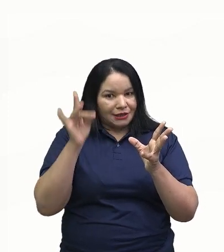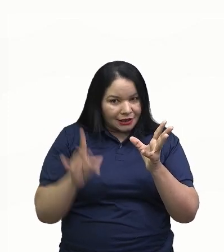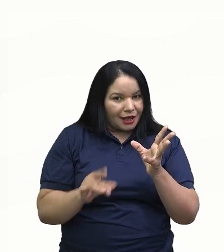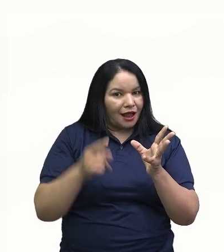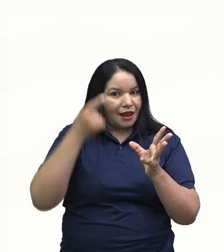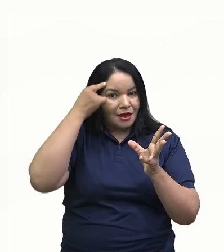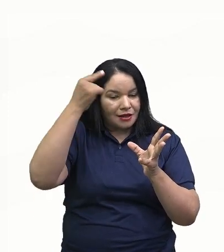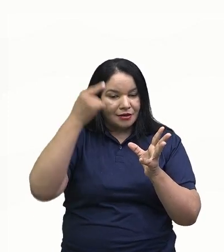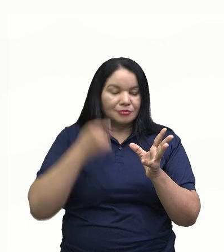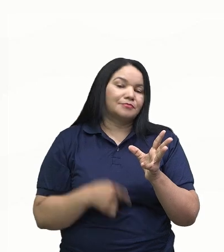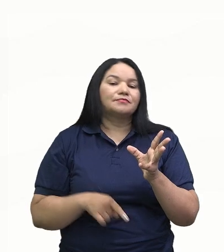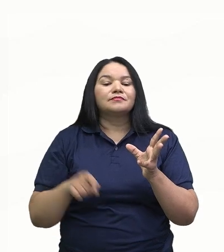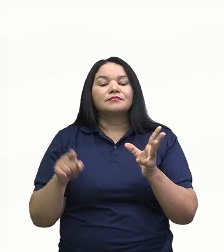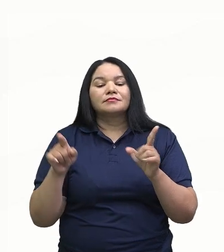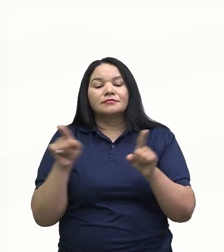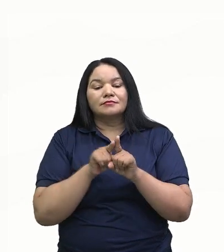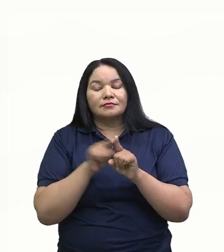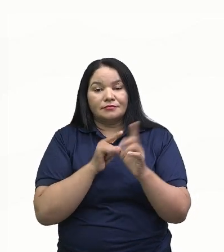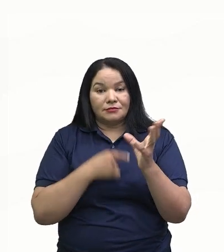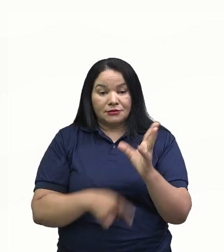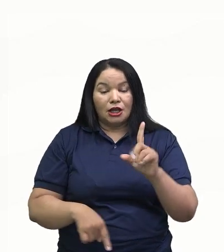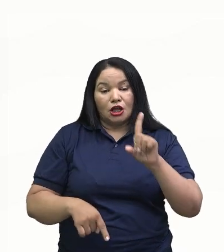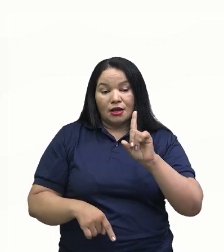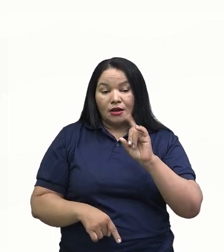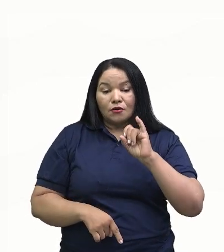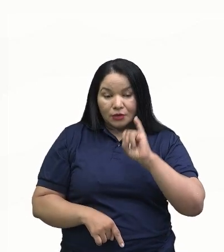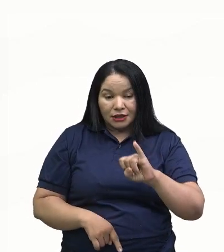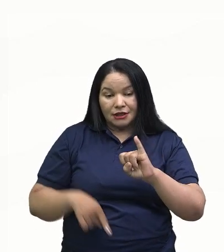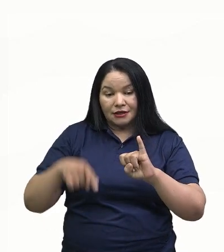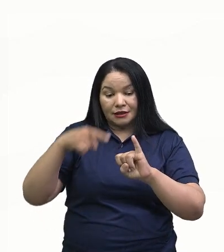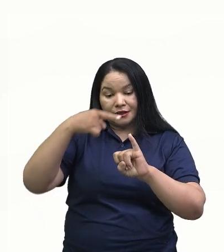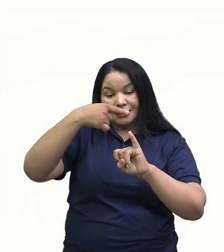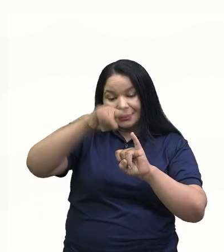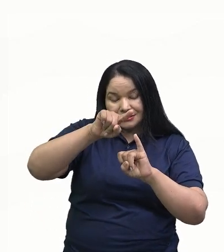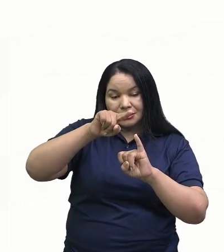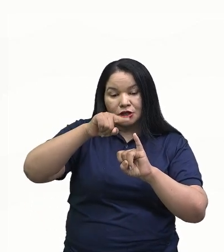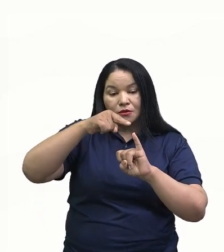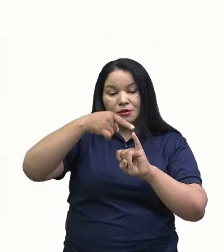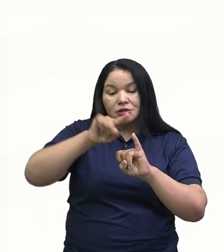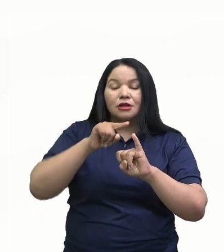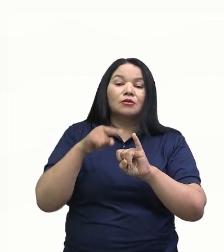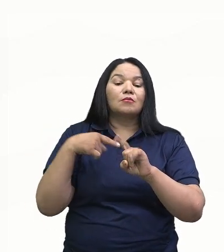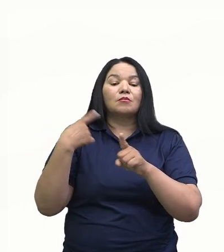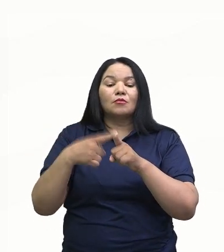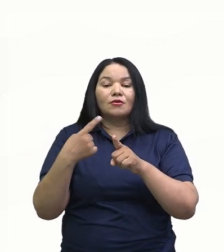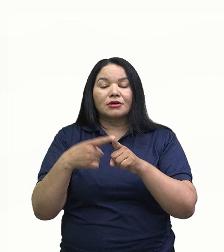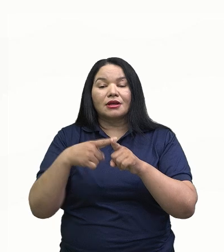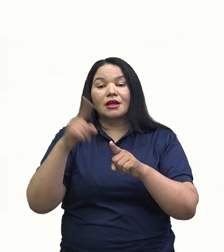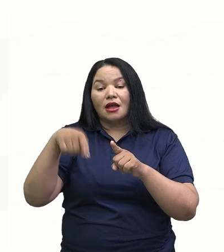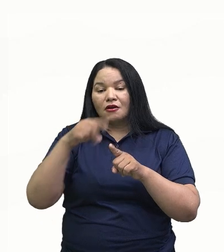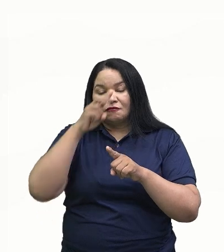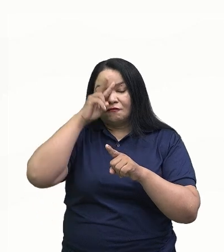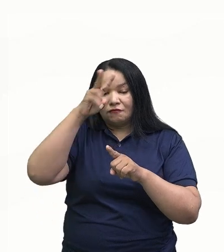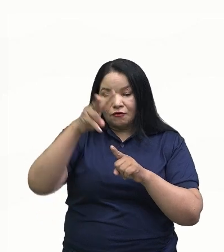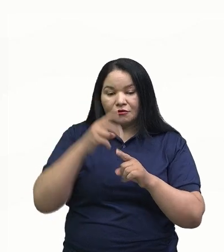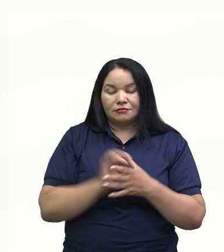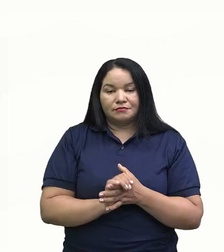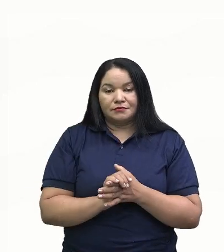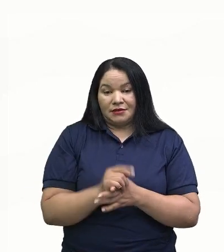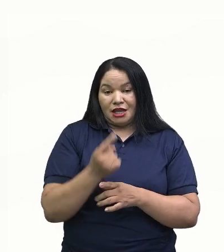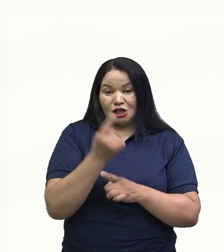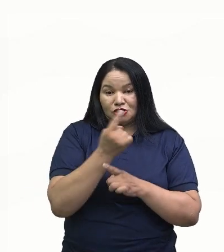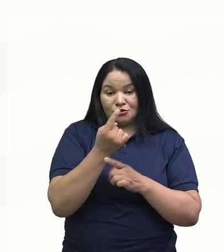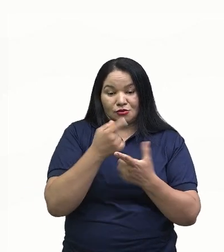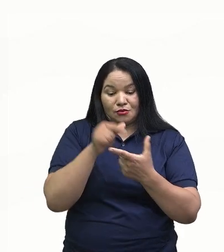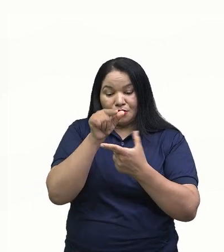o I, ele vai ser acentuado. Como ele é acentuado, ele é tônico, então ele vai ficar sozinho assim